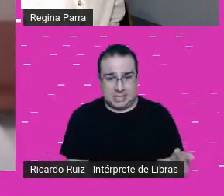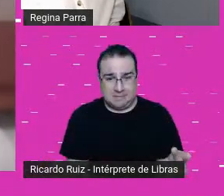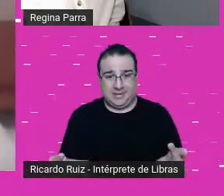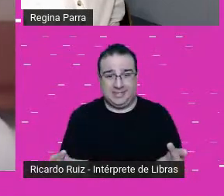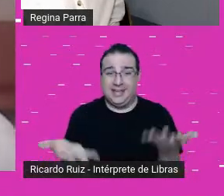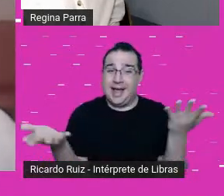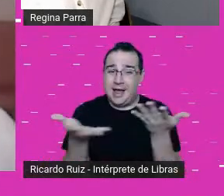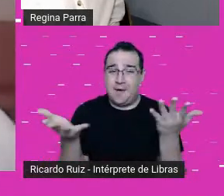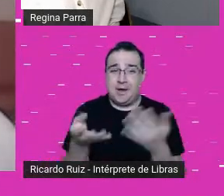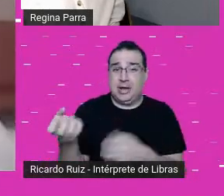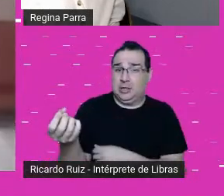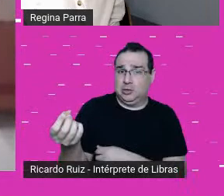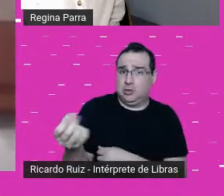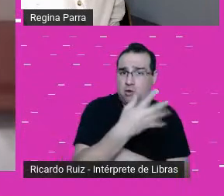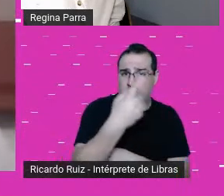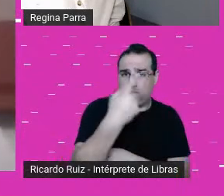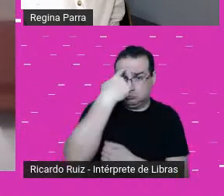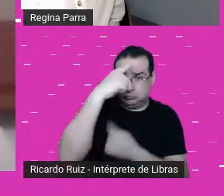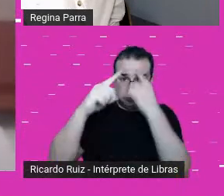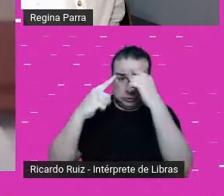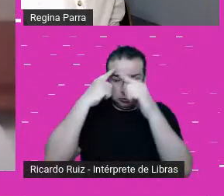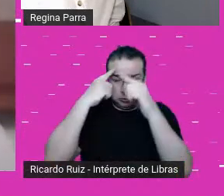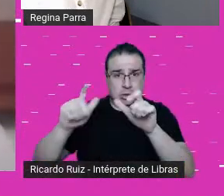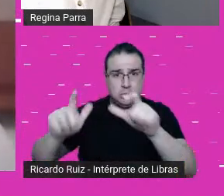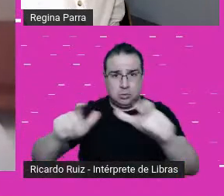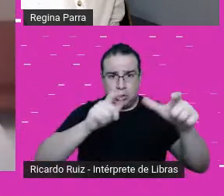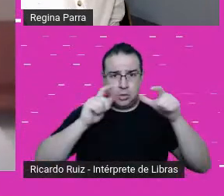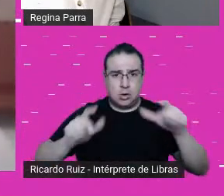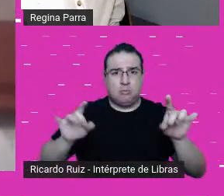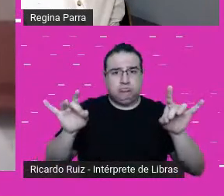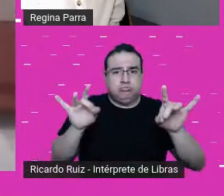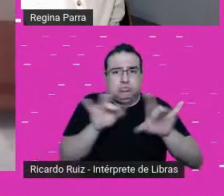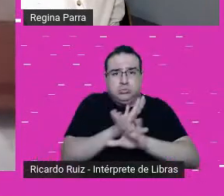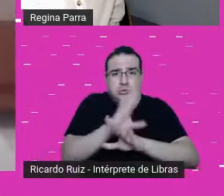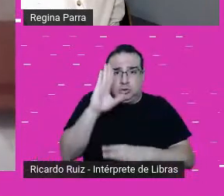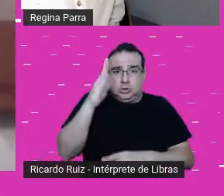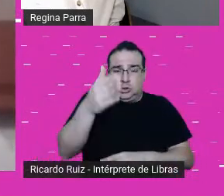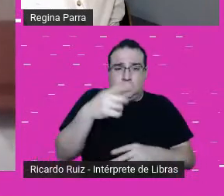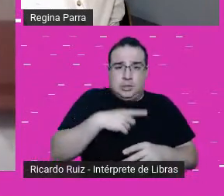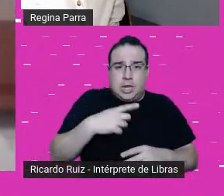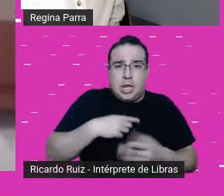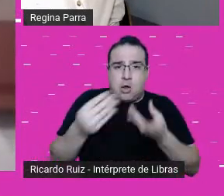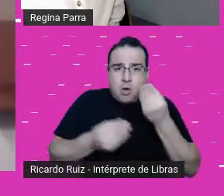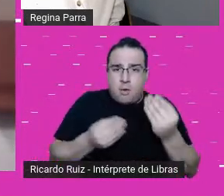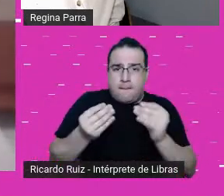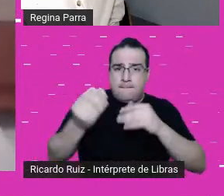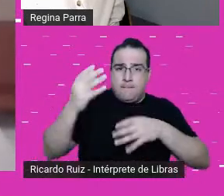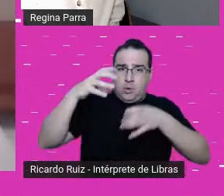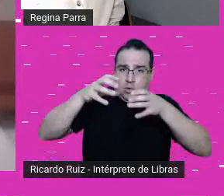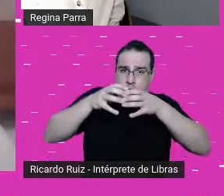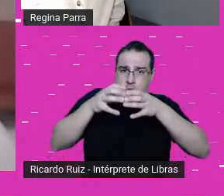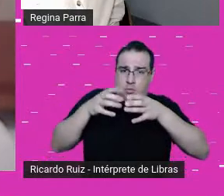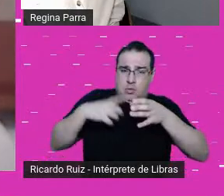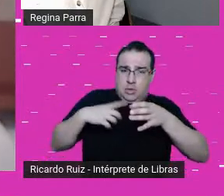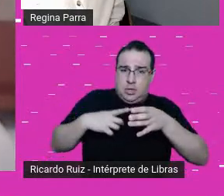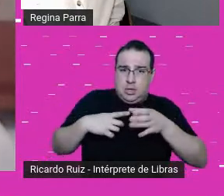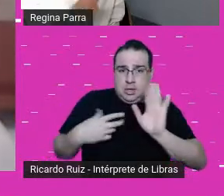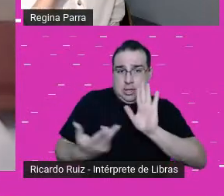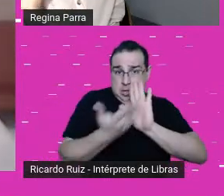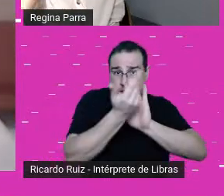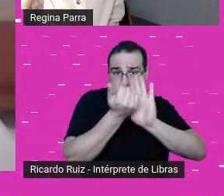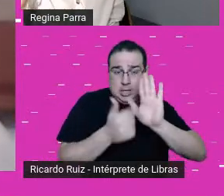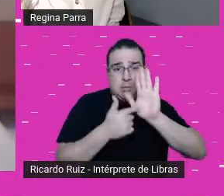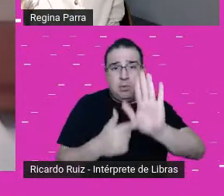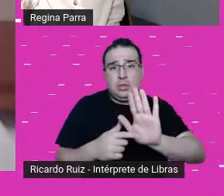Nessa nova concepção, o cenário mais compacto e direto sai da categoria ilustrativa